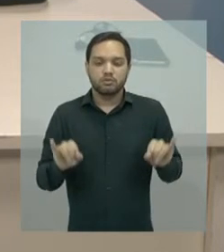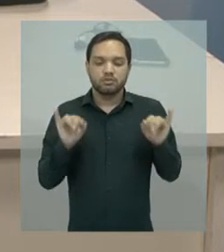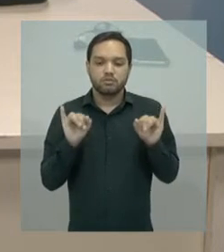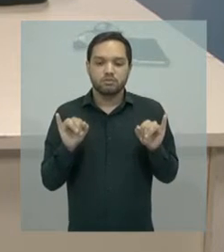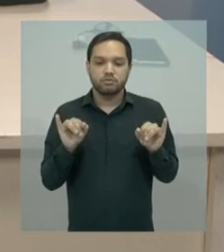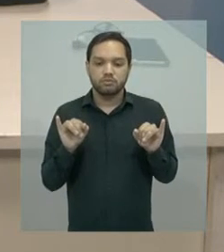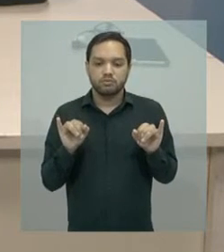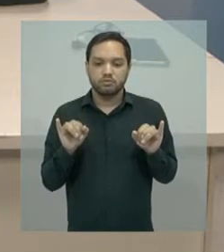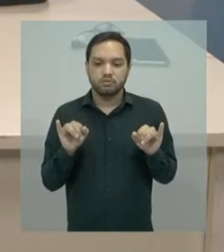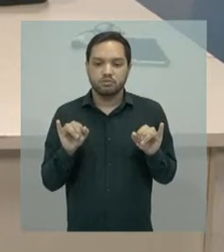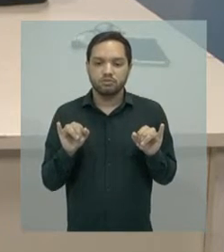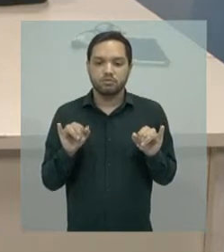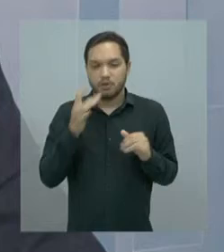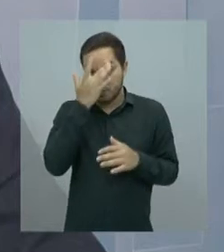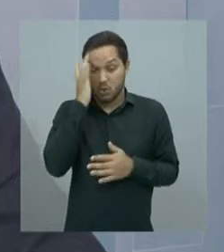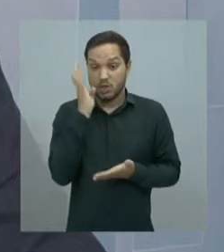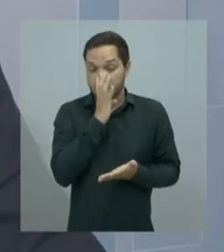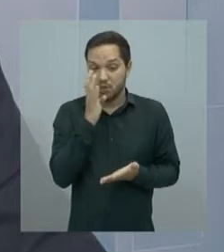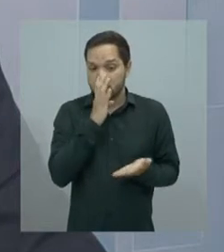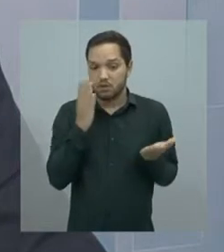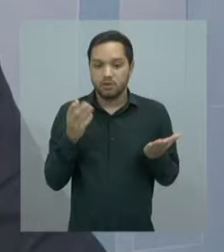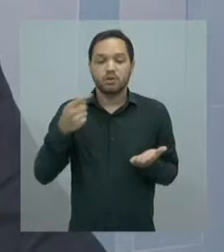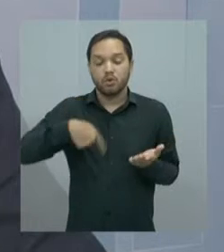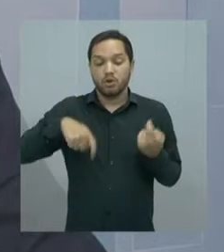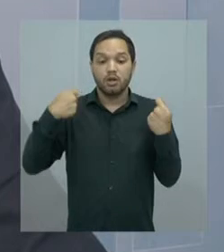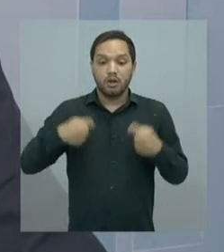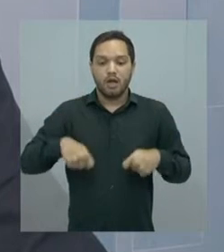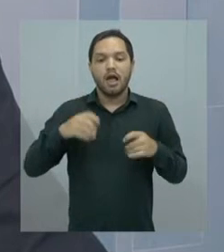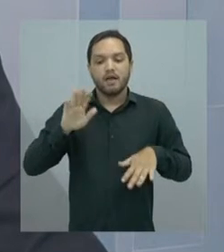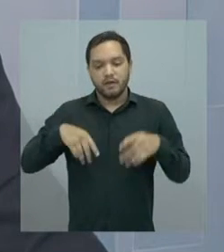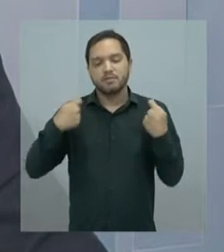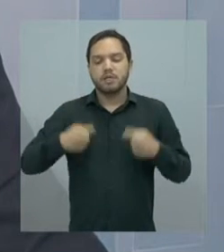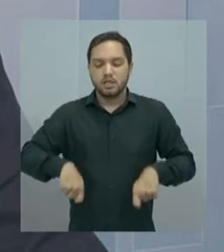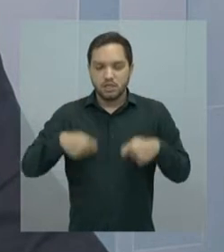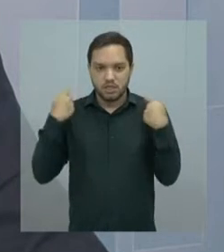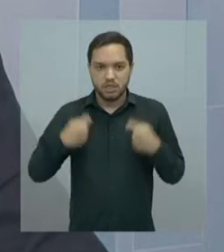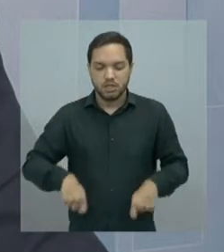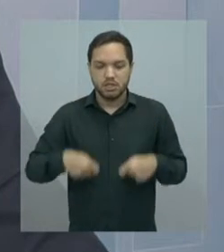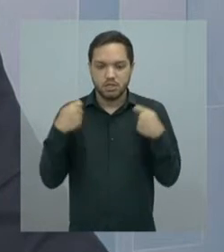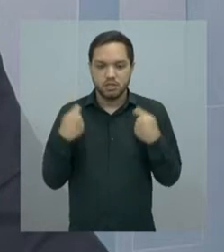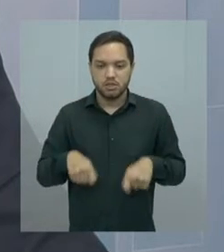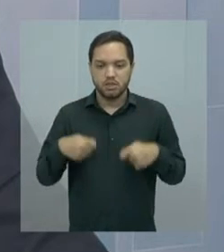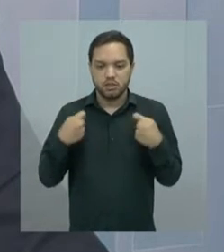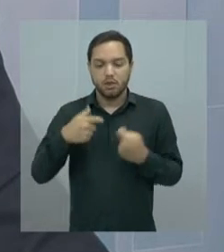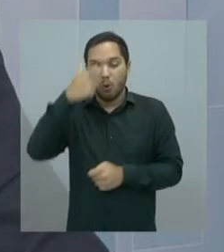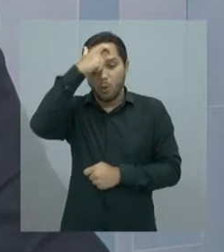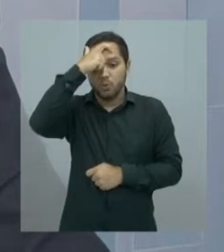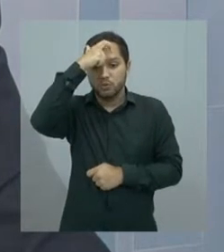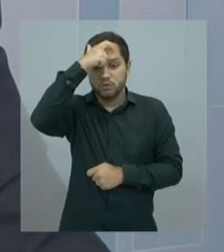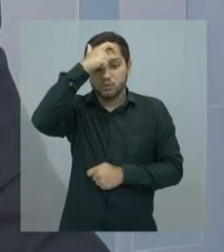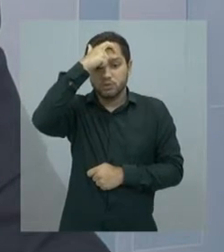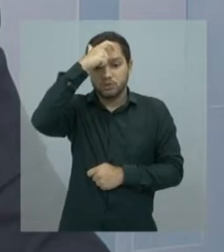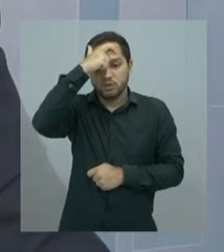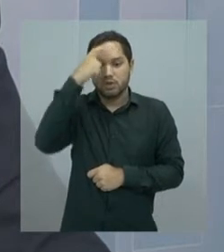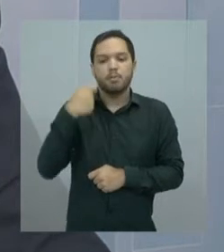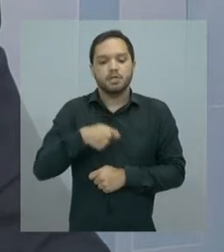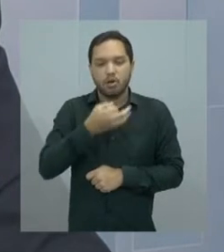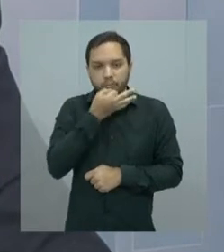nos ouvindo, que a gente precisa, muitas vezes, estar muito consciente e